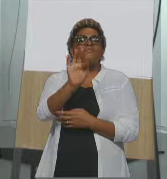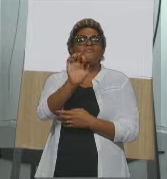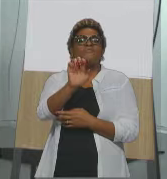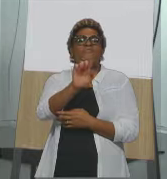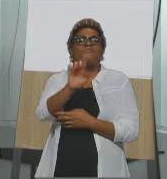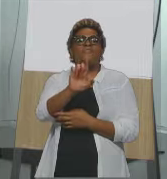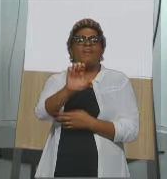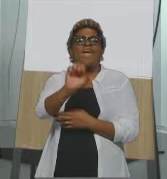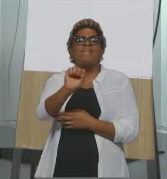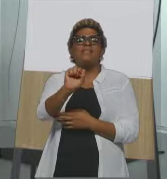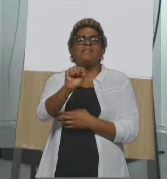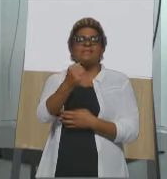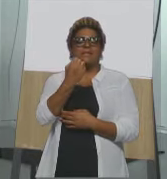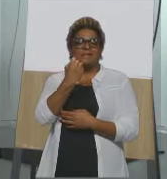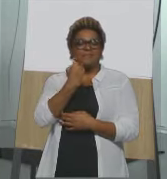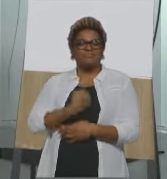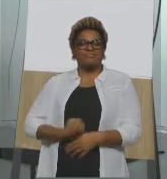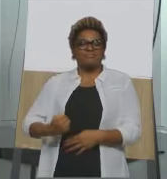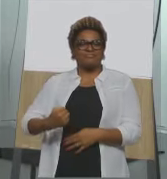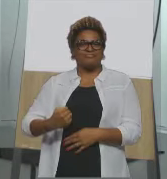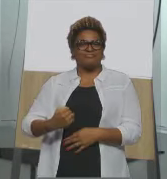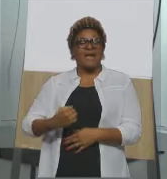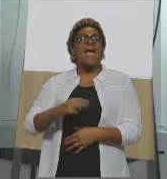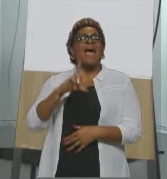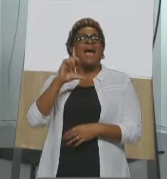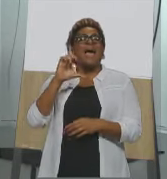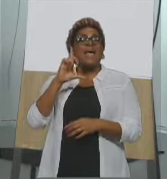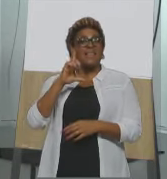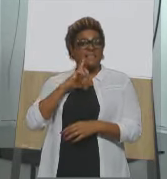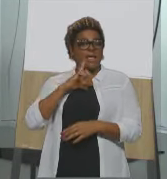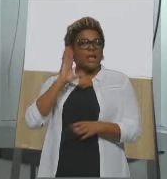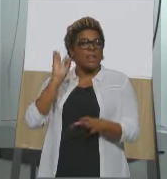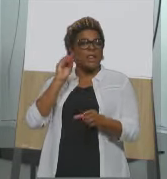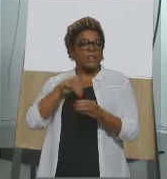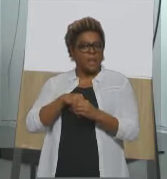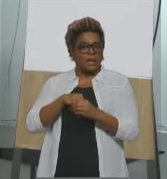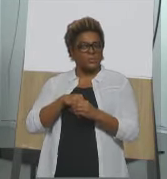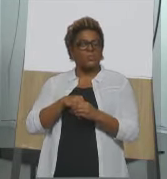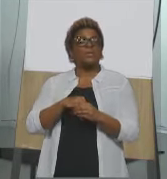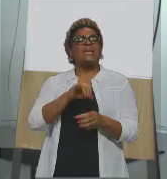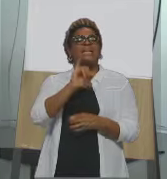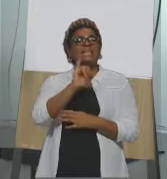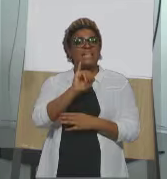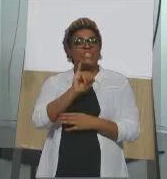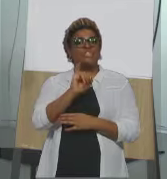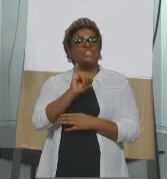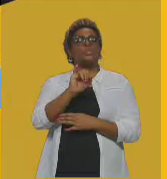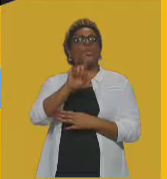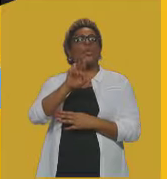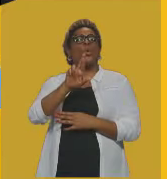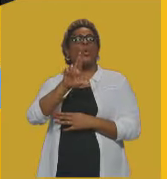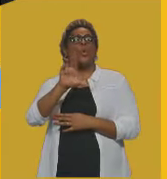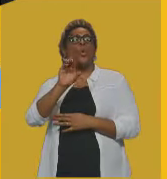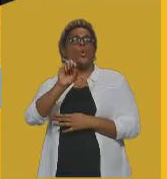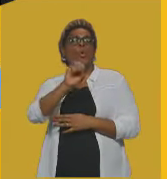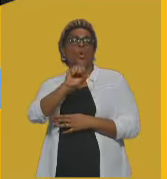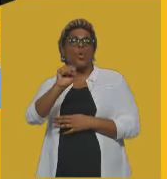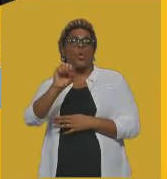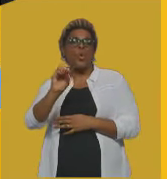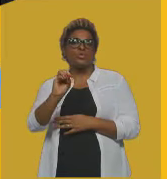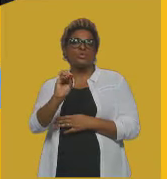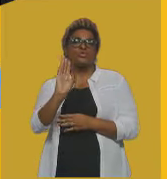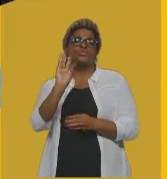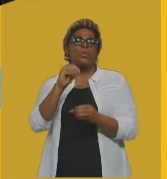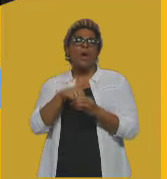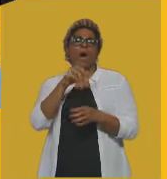é lá que ocorre a absorção da água. Então, a água passa para o sangue no intestino grosso e